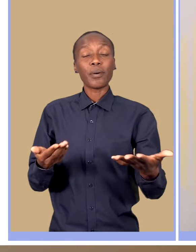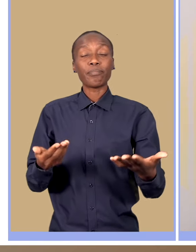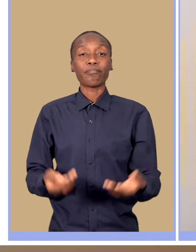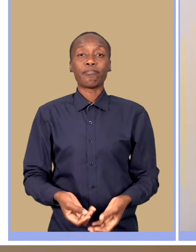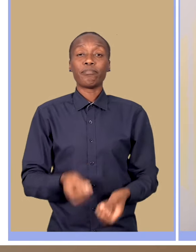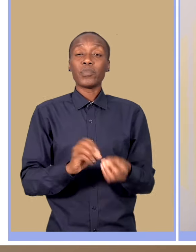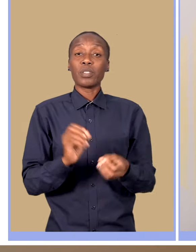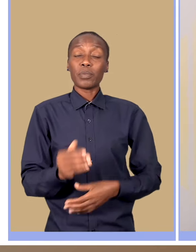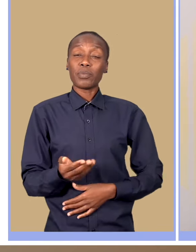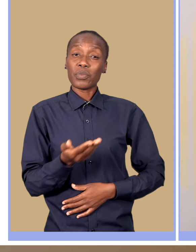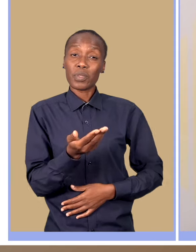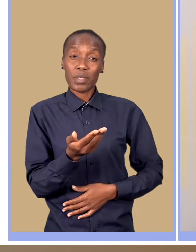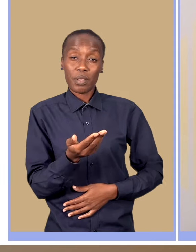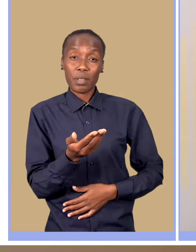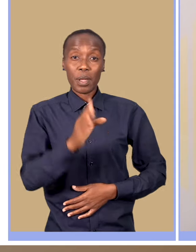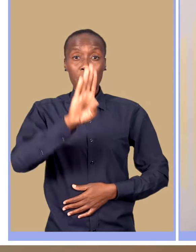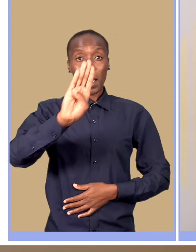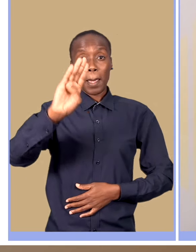sentido, Bata,